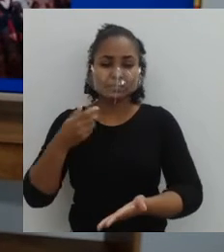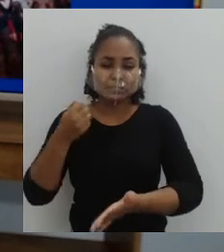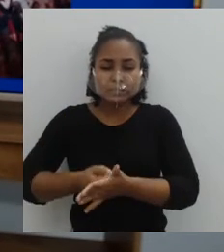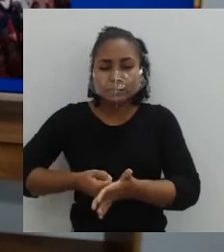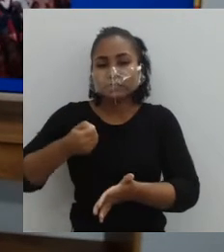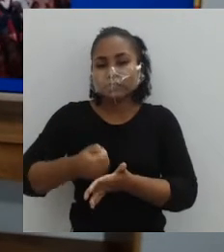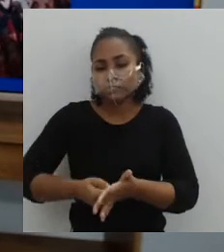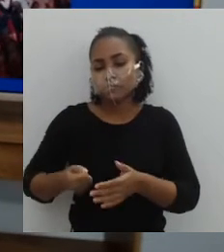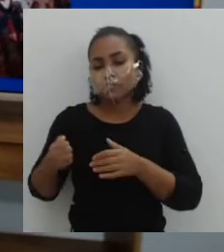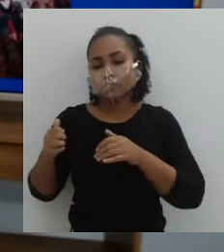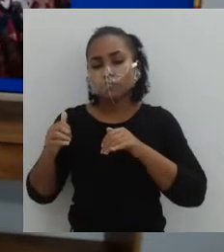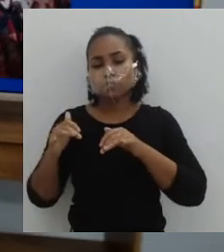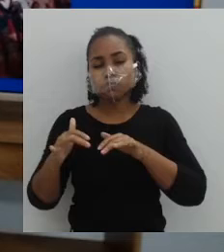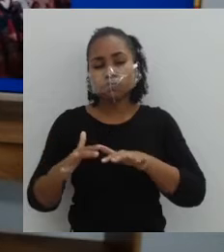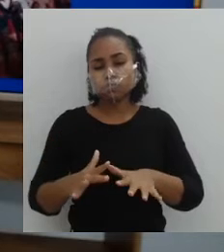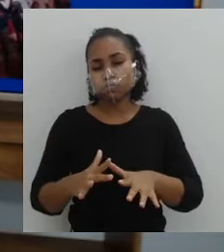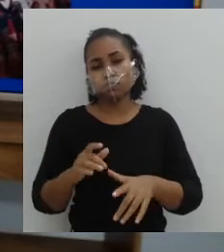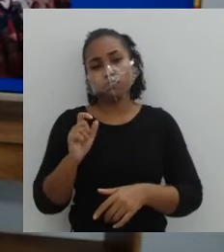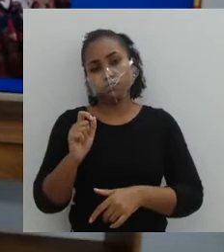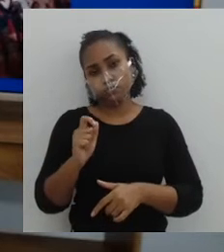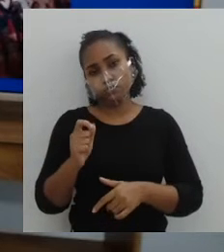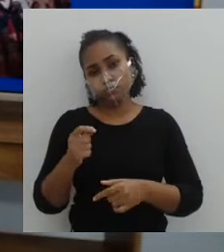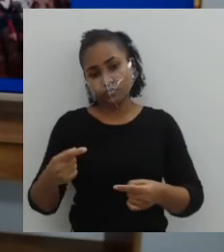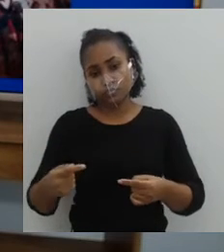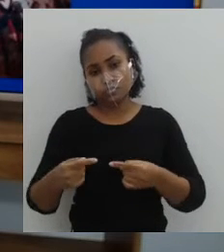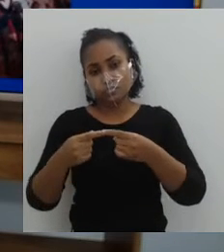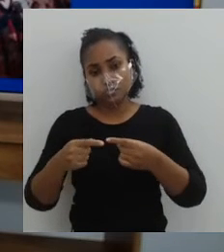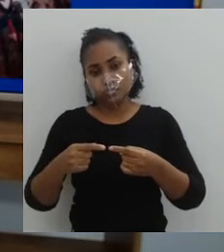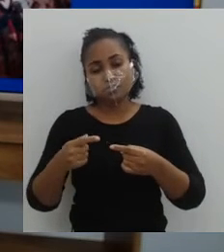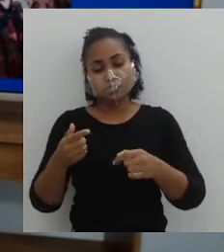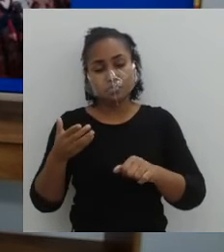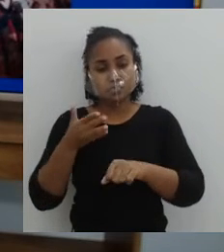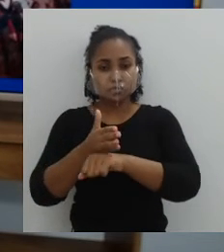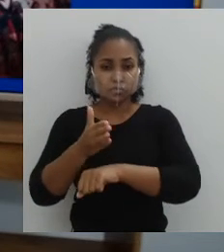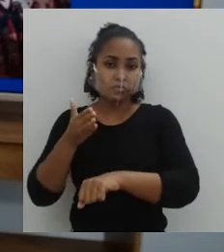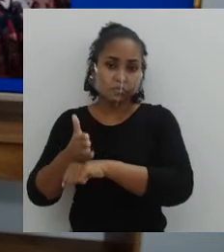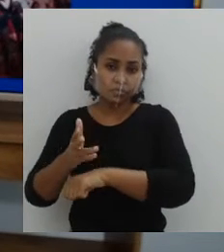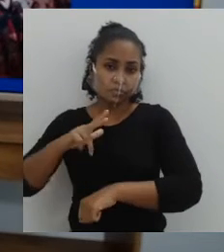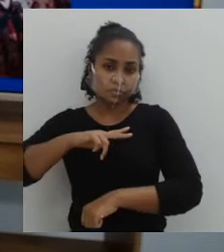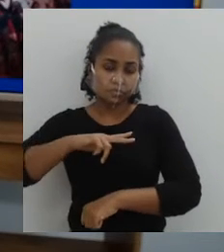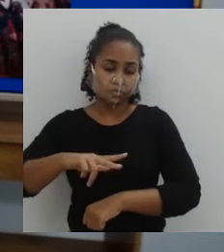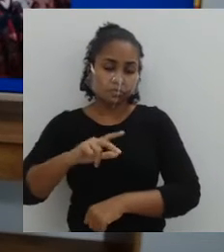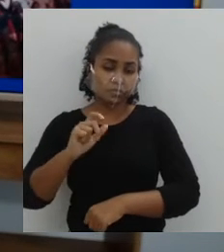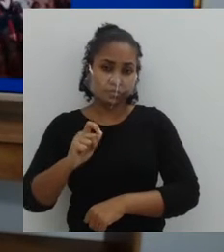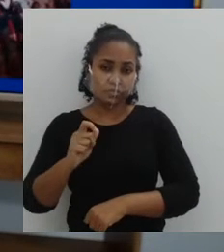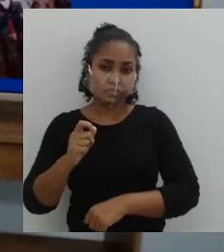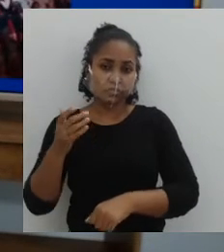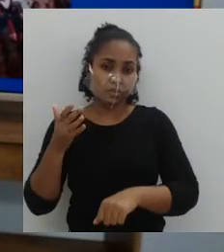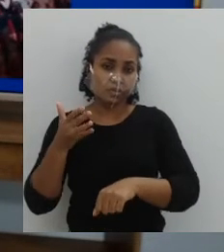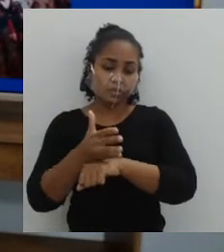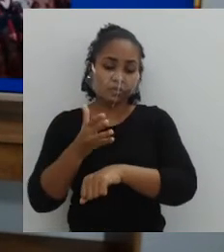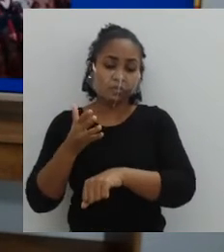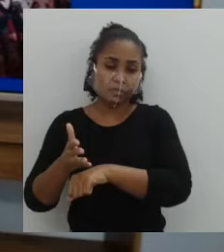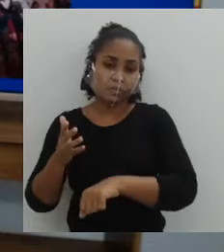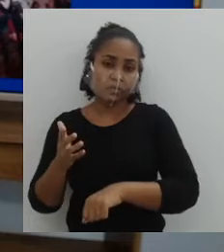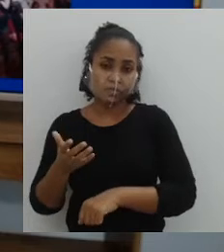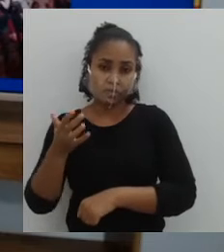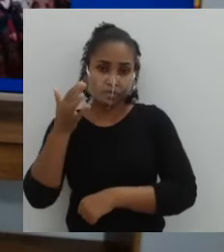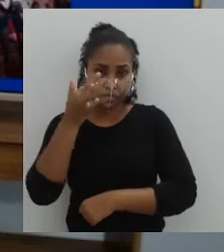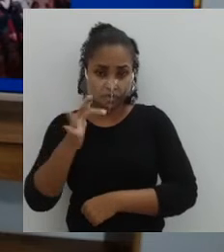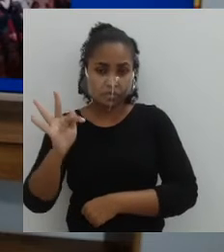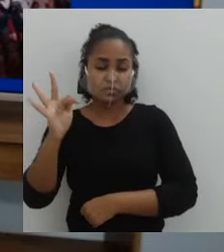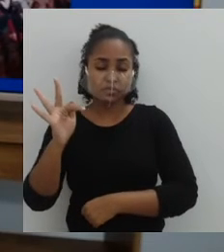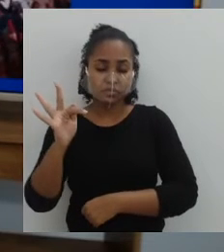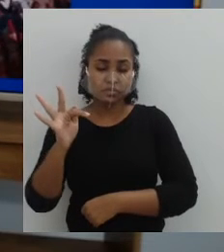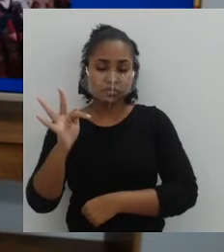movimentos voltados para invasão em Portugal. A invasão francesa. As tropas